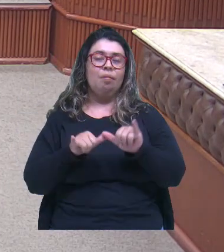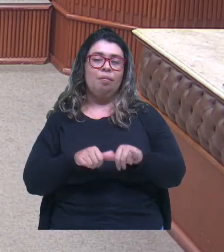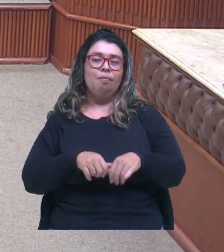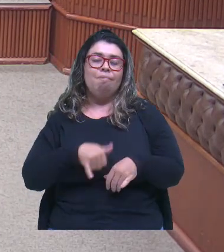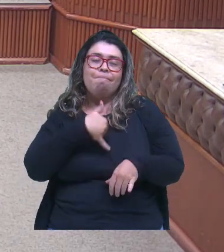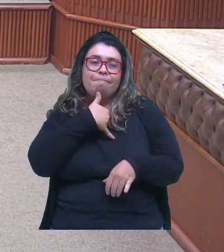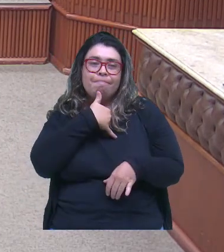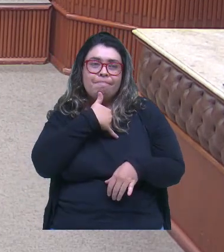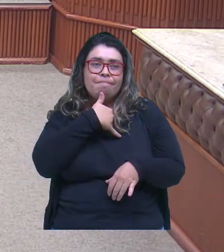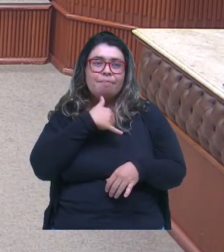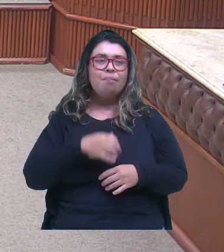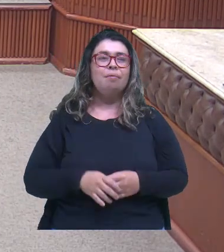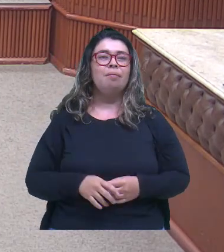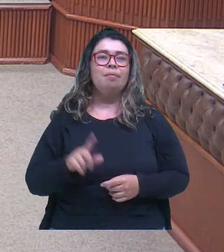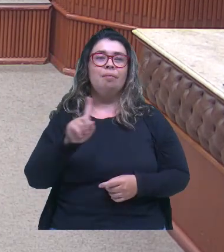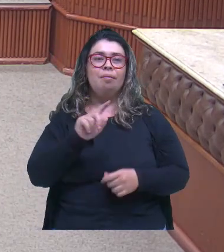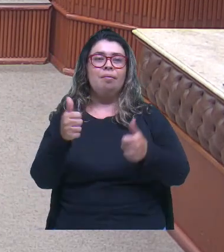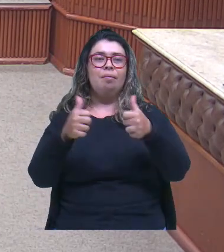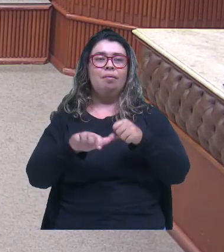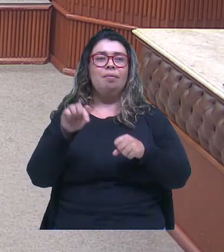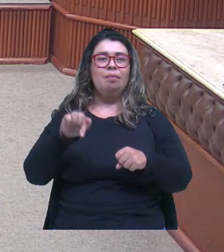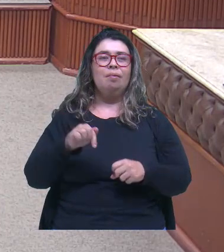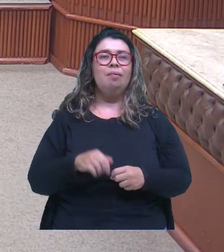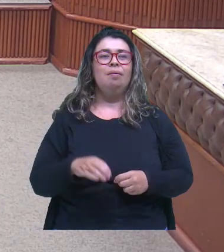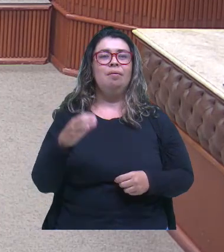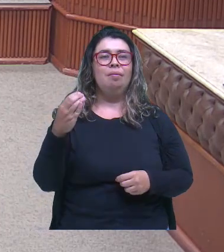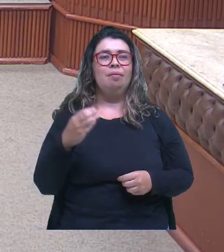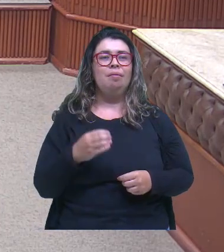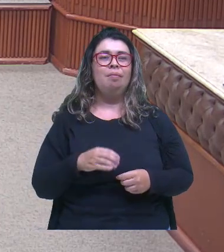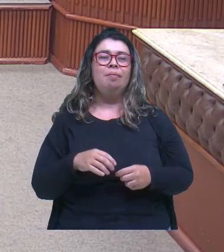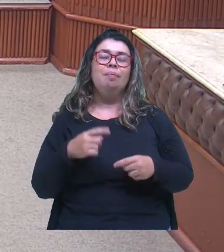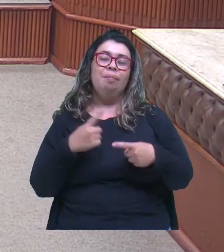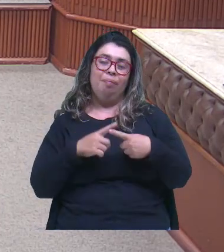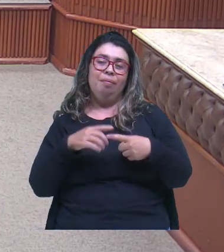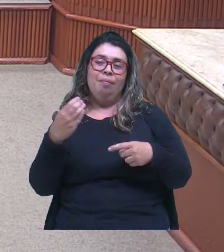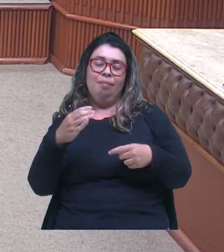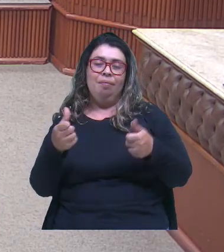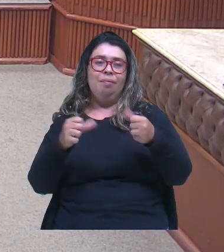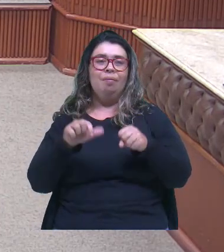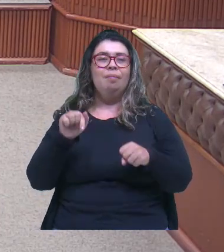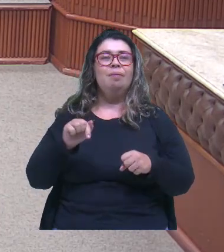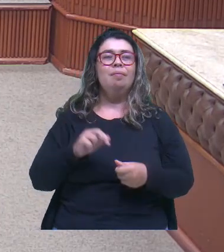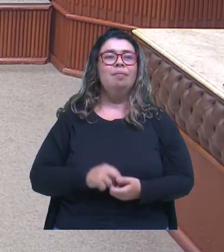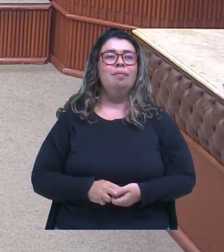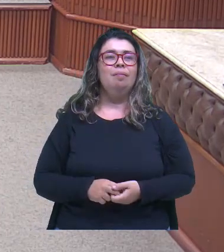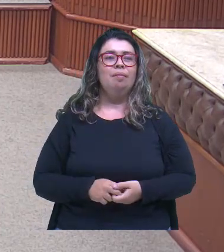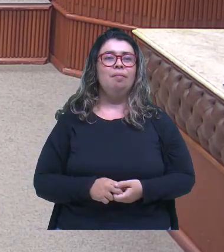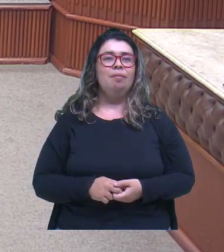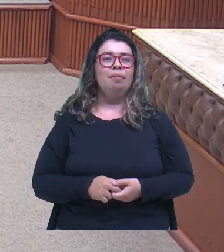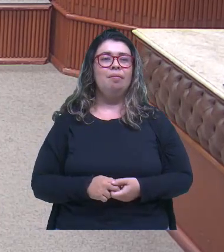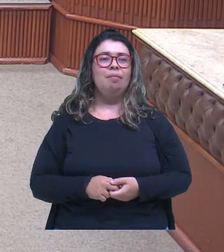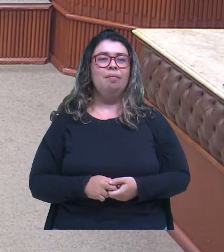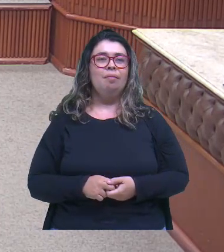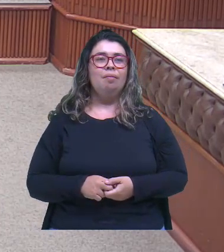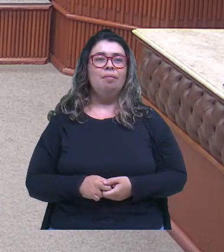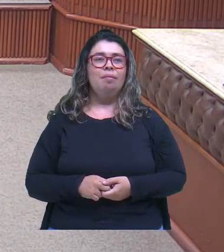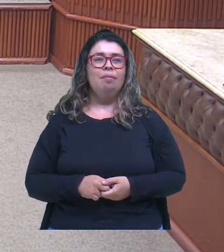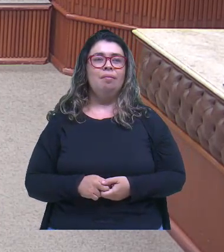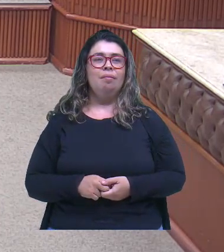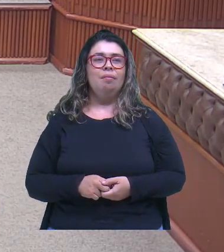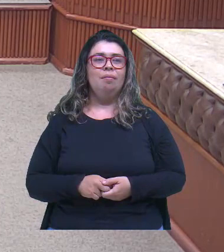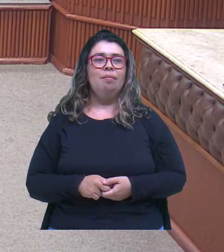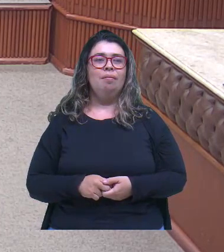né, poder não estar aqui, que ele cria-se uma expectativa. Mas eu disse para ele assim: meu